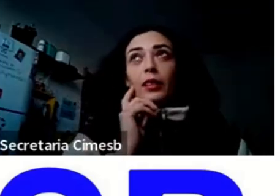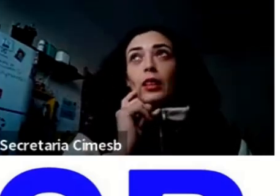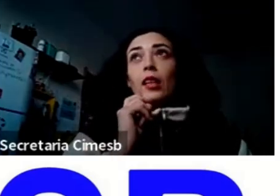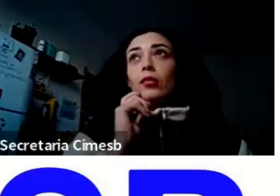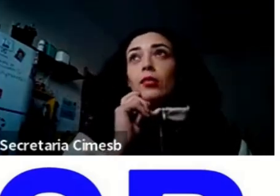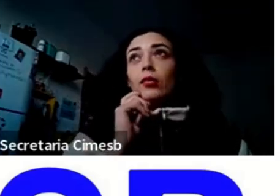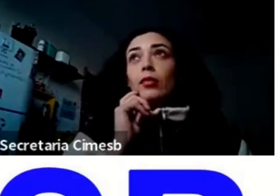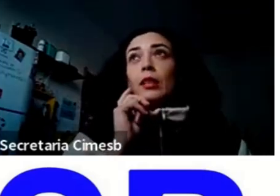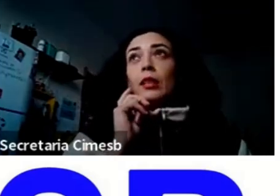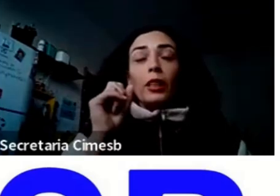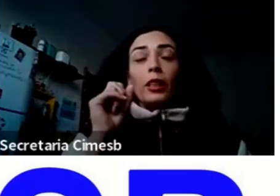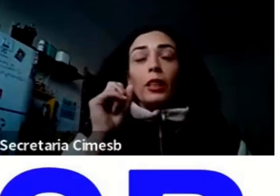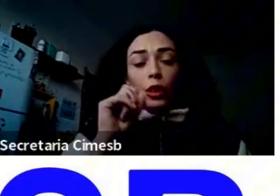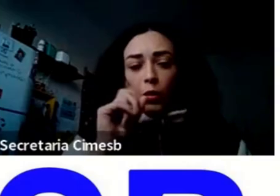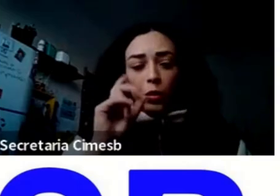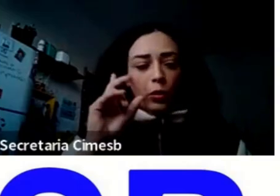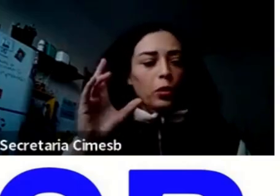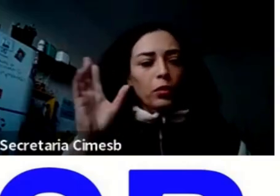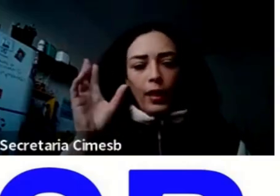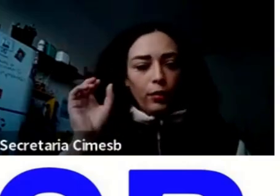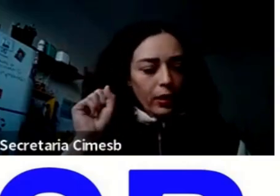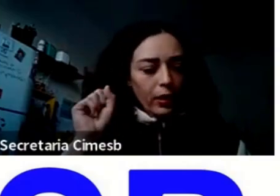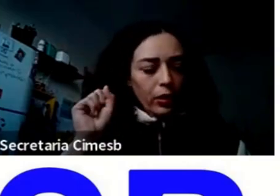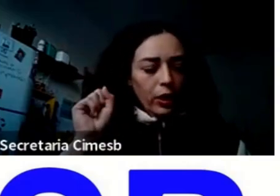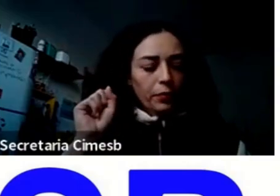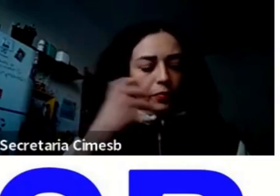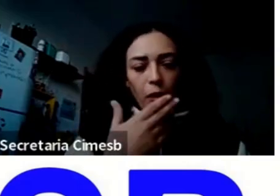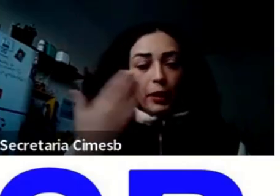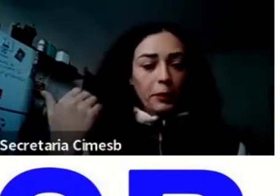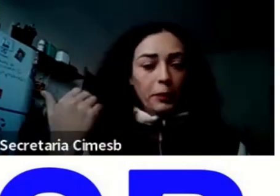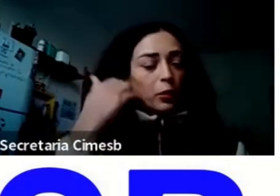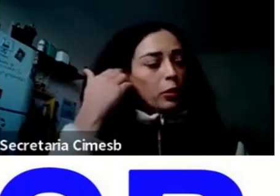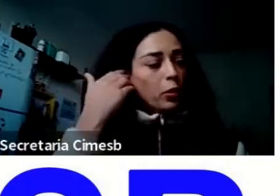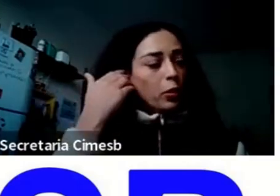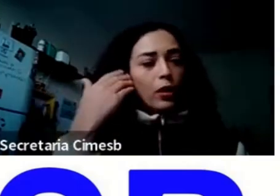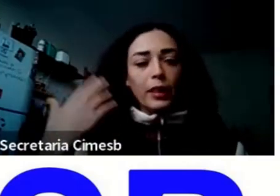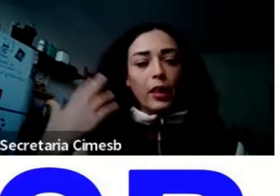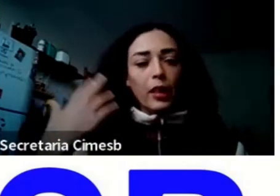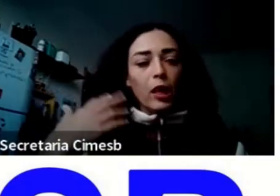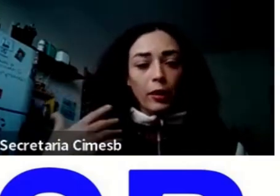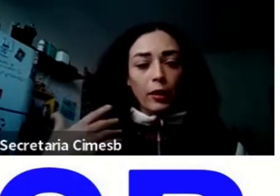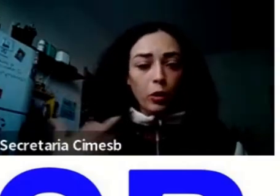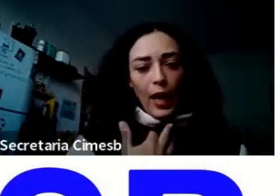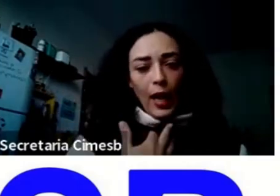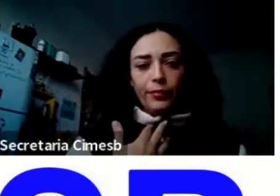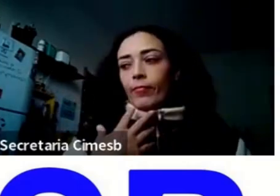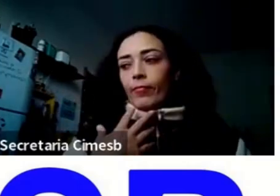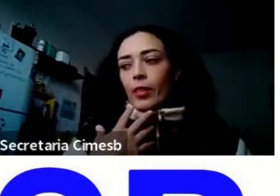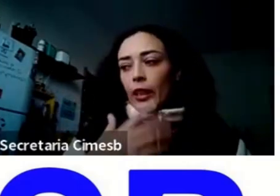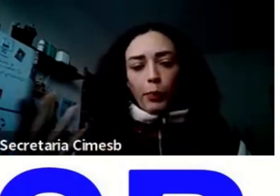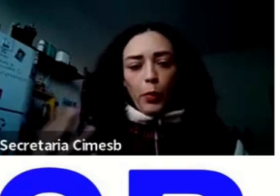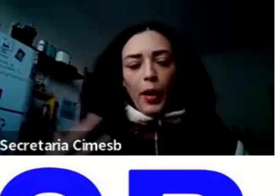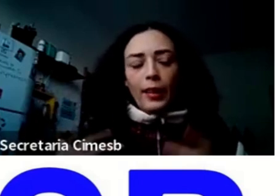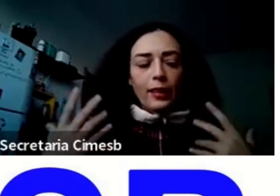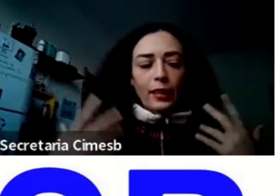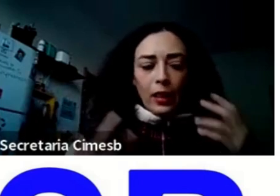aluna que ela simplesmente acordou, era ouvinte, simplesmente acordou e perdeu a audição de um lado. Então ela